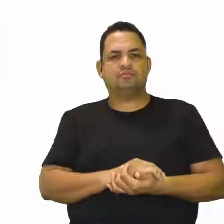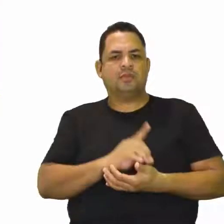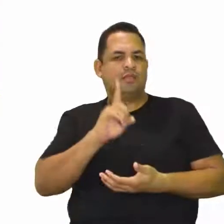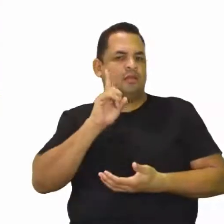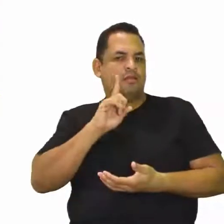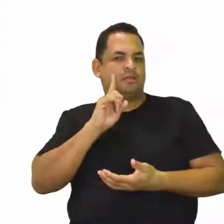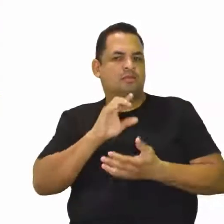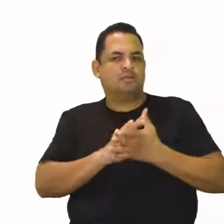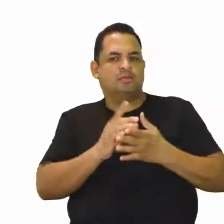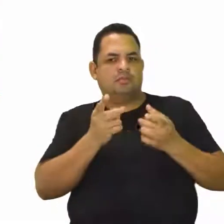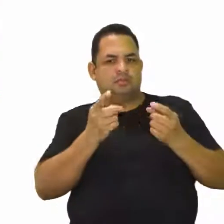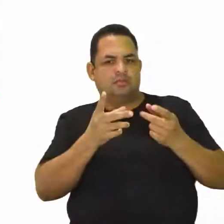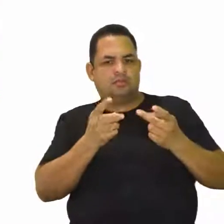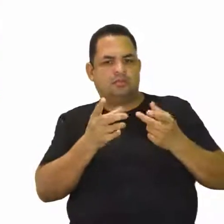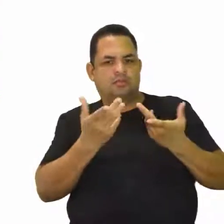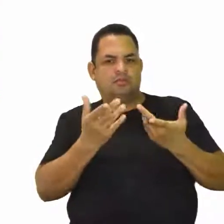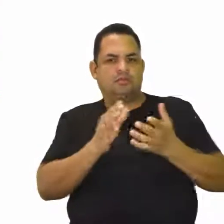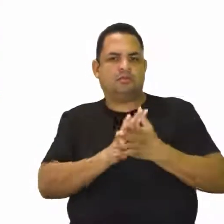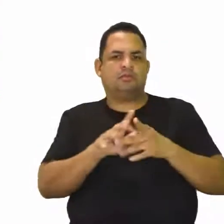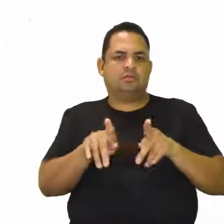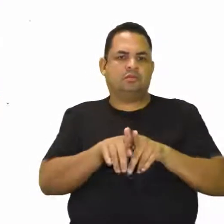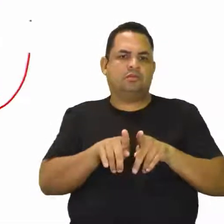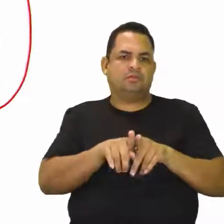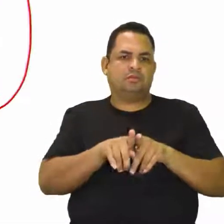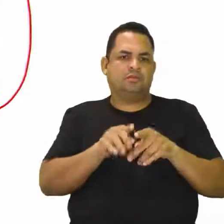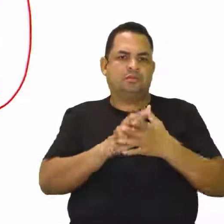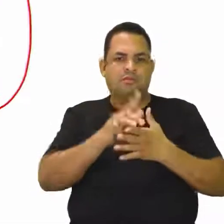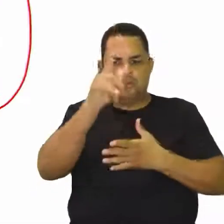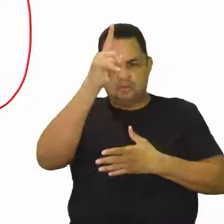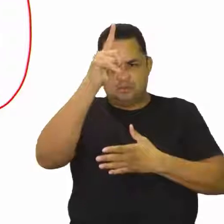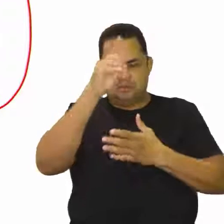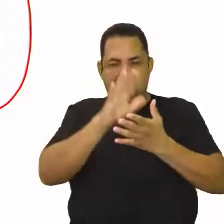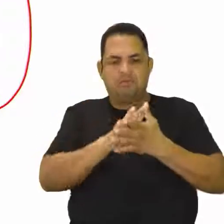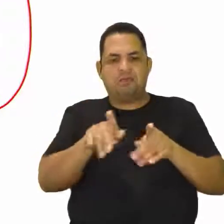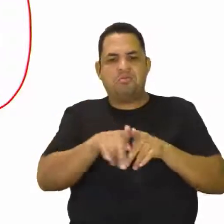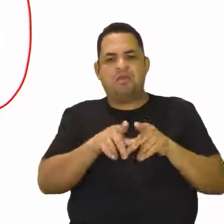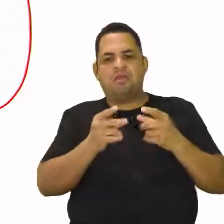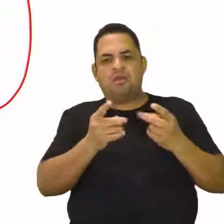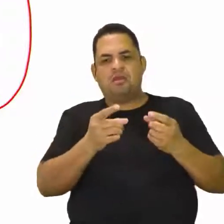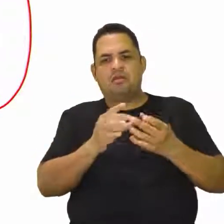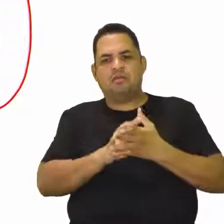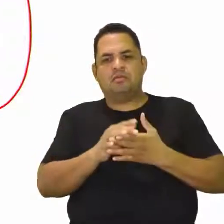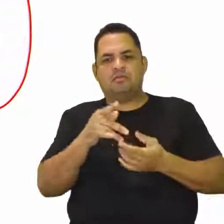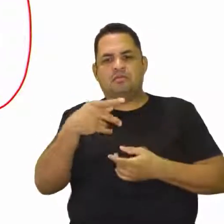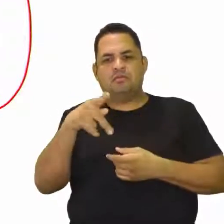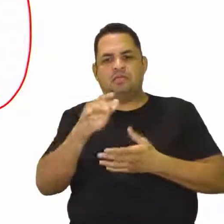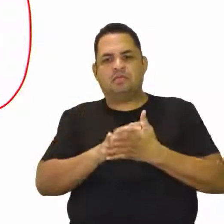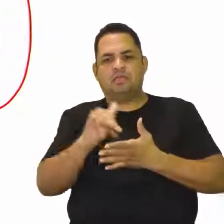Unidos vendia e também a Alemanha vendia para a Itália.